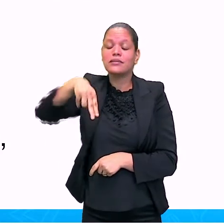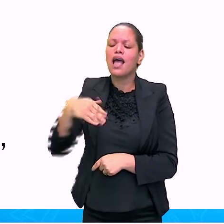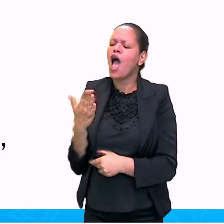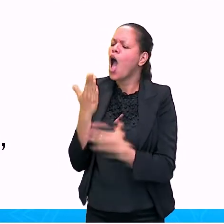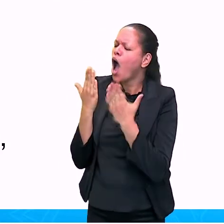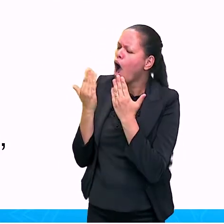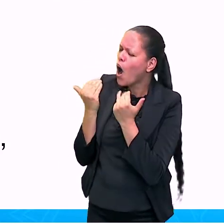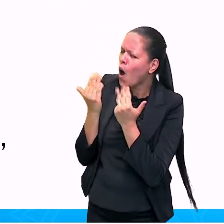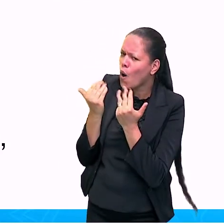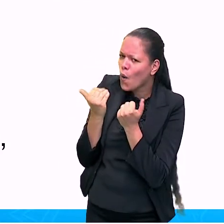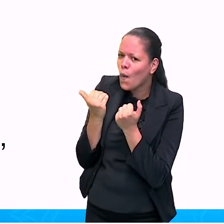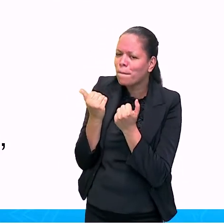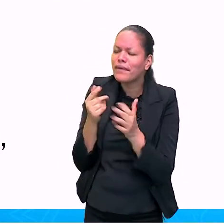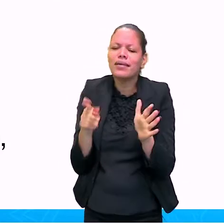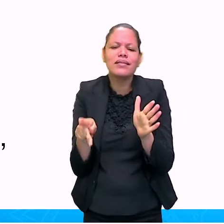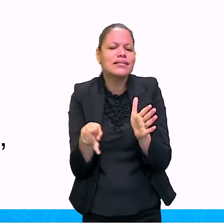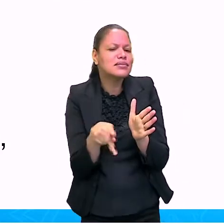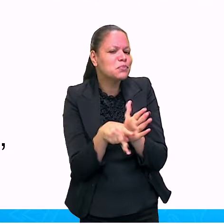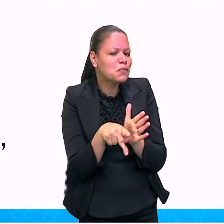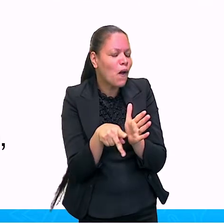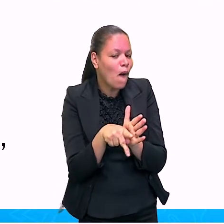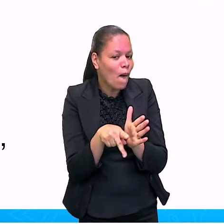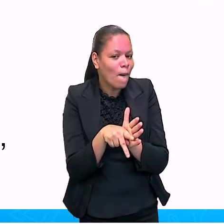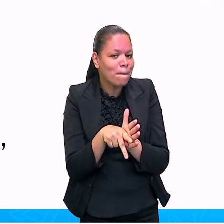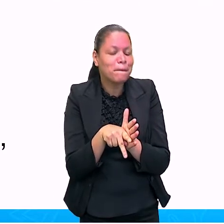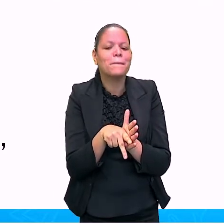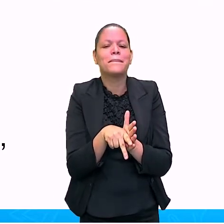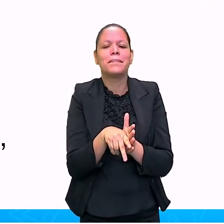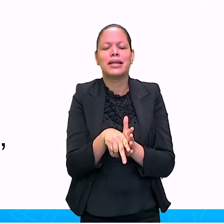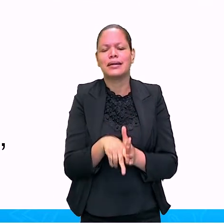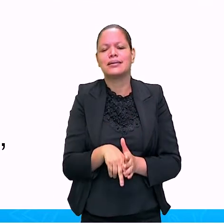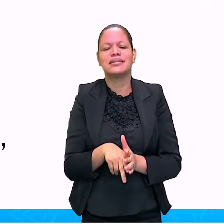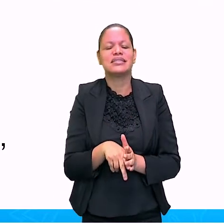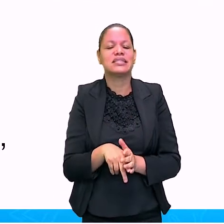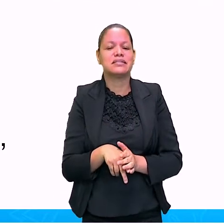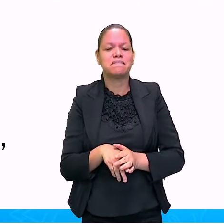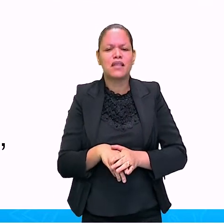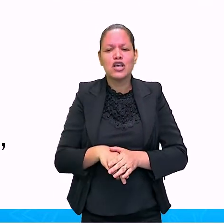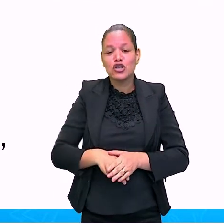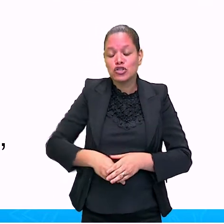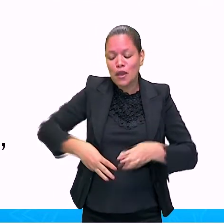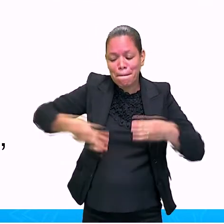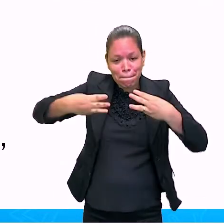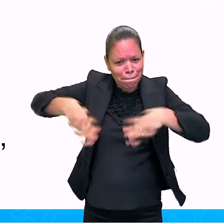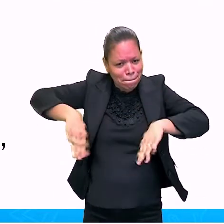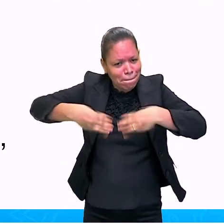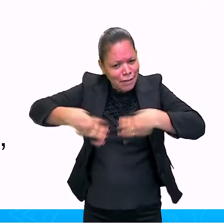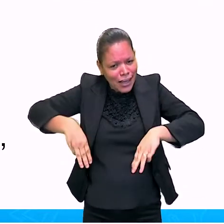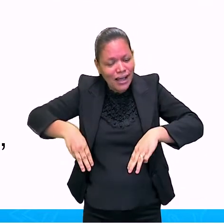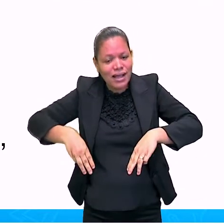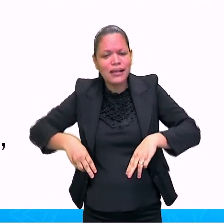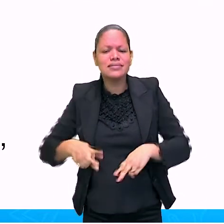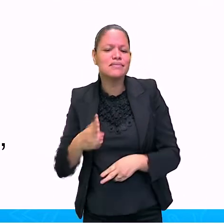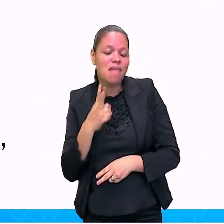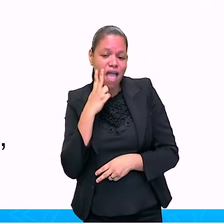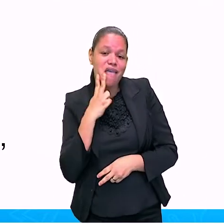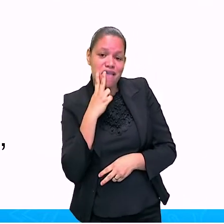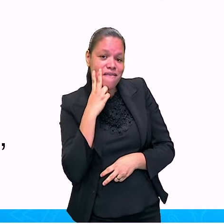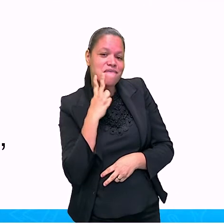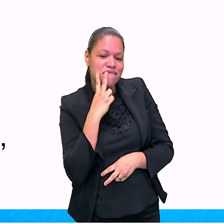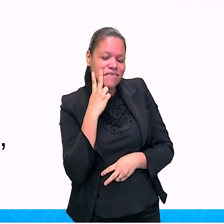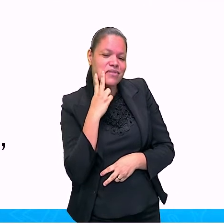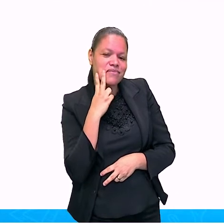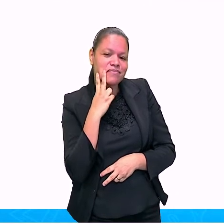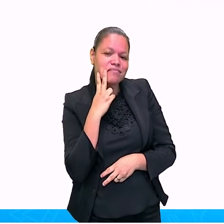né? Os espanhóis também trouxeram essa cultura e hoje nós apropriamos delas. E na arte, nós temos o cinema e